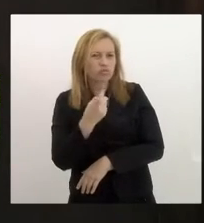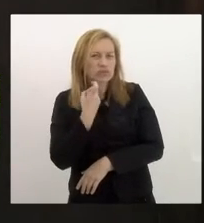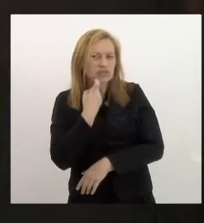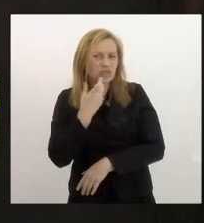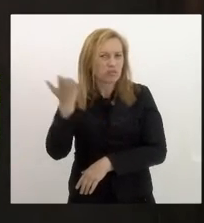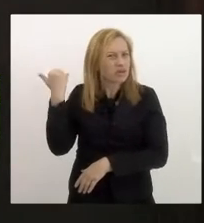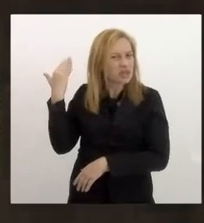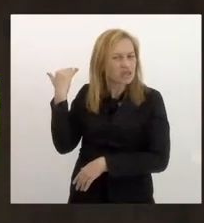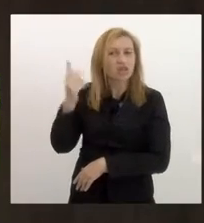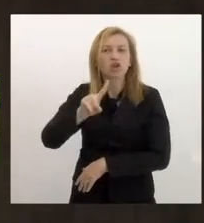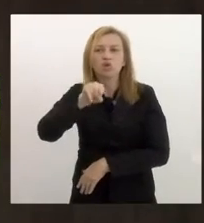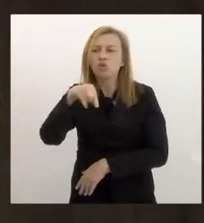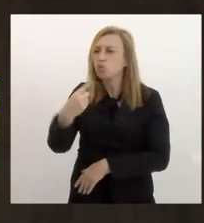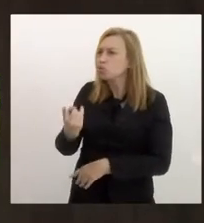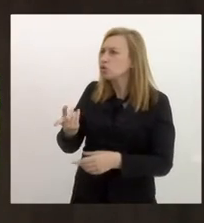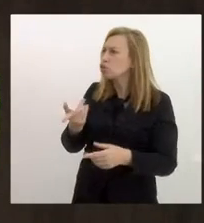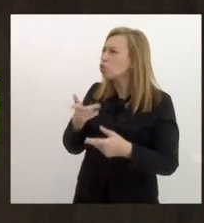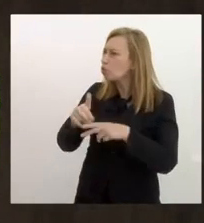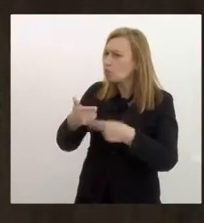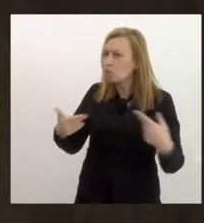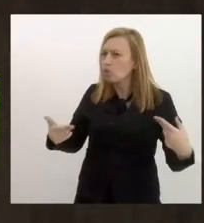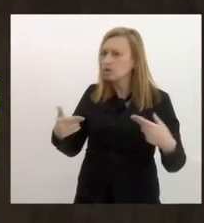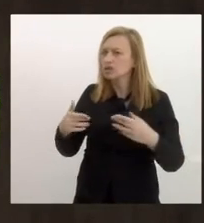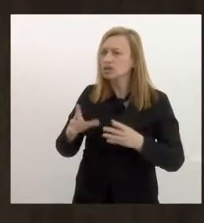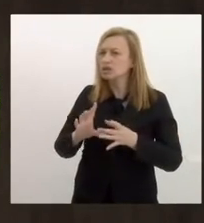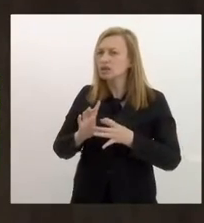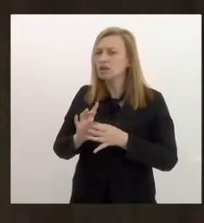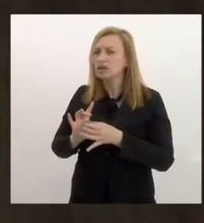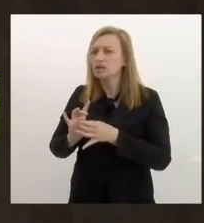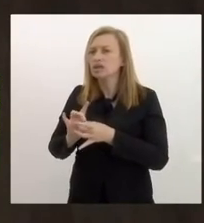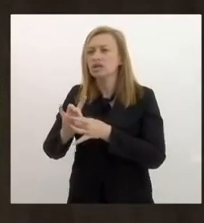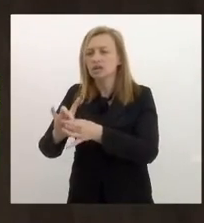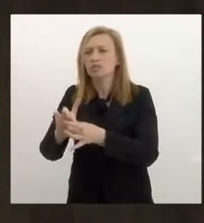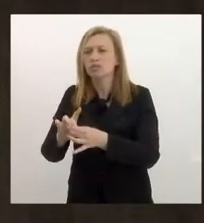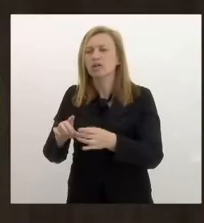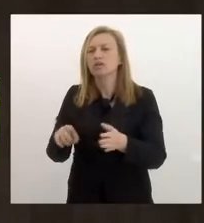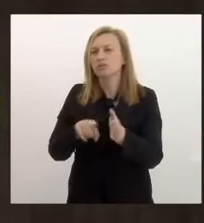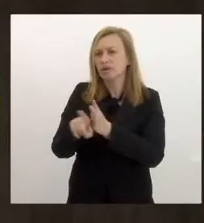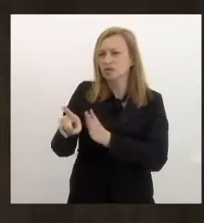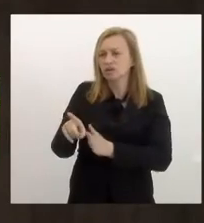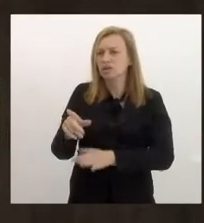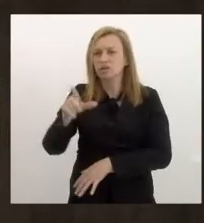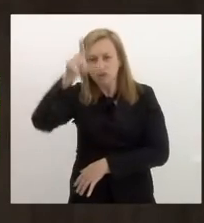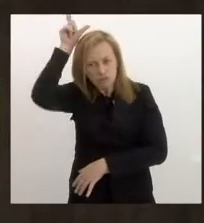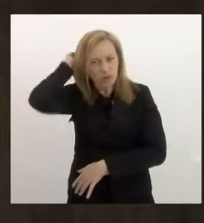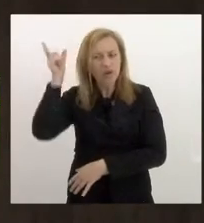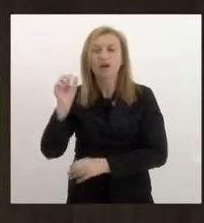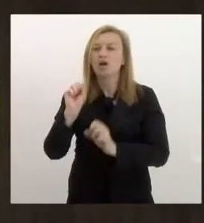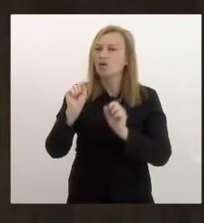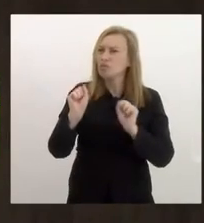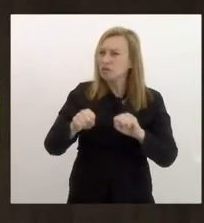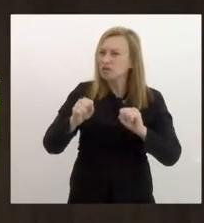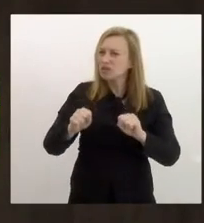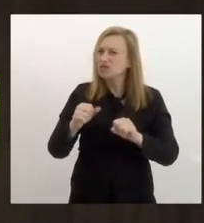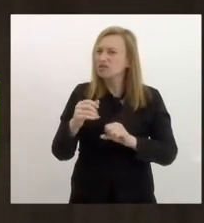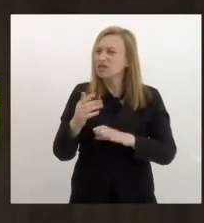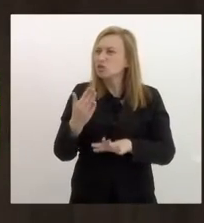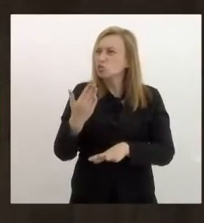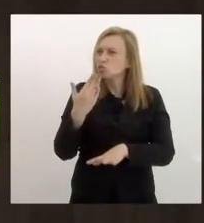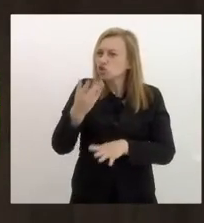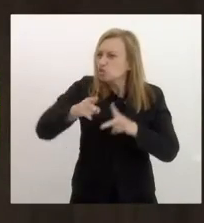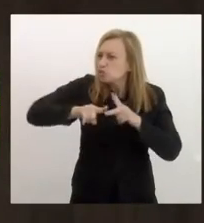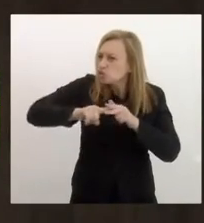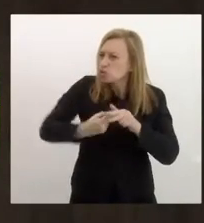passada e uma outra coisa é o seguinte Na Linha Do que me falou perguntou é possível portanto fazer algum tipo de